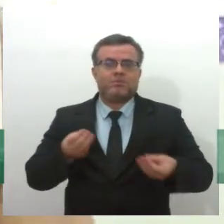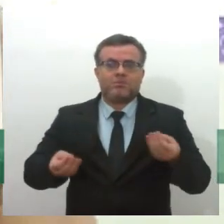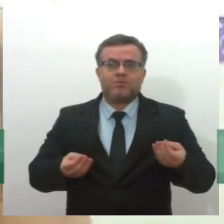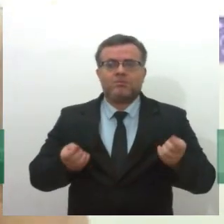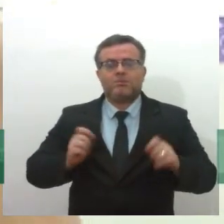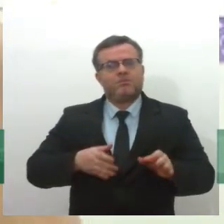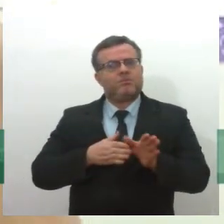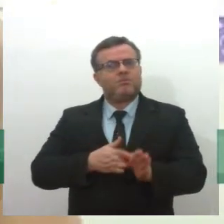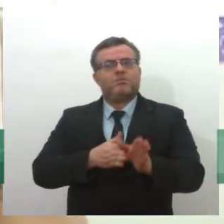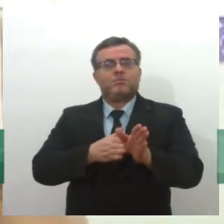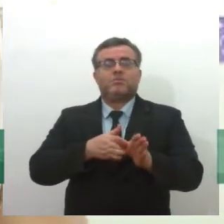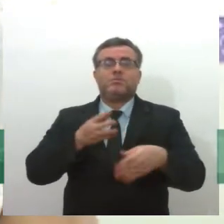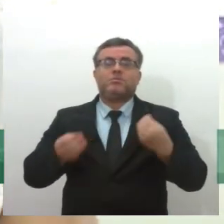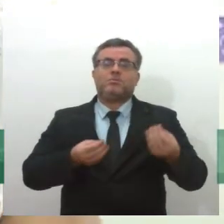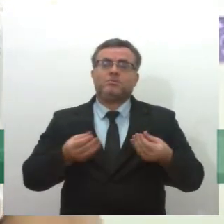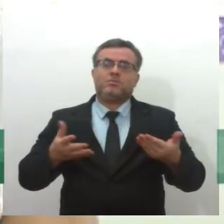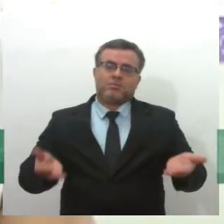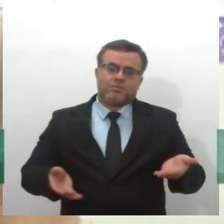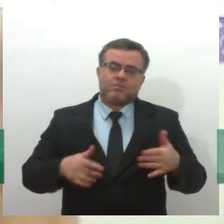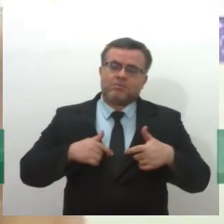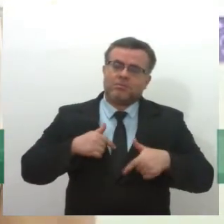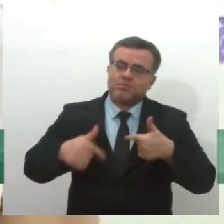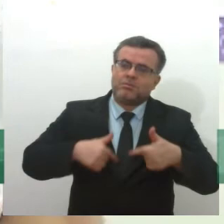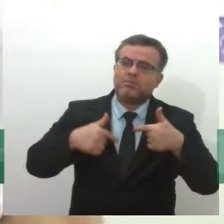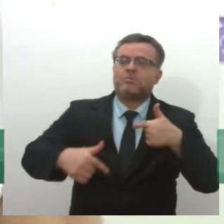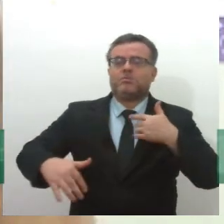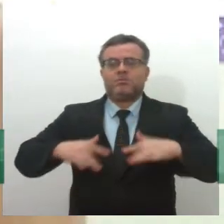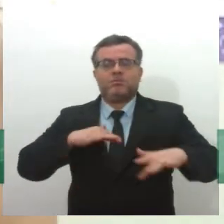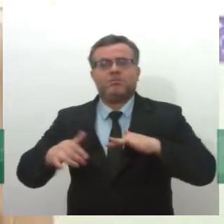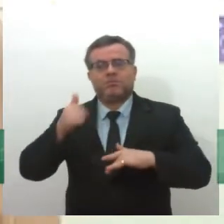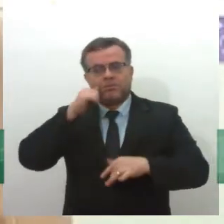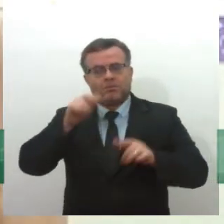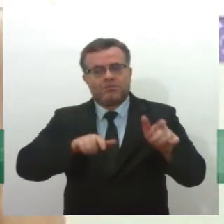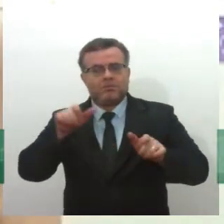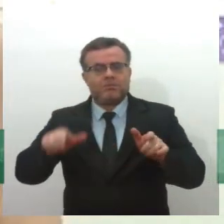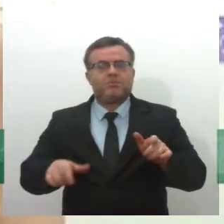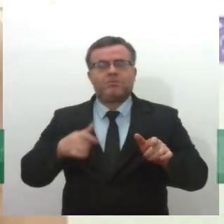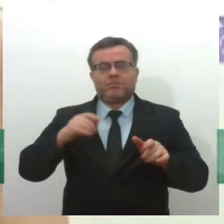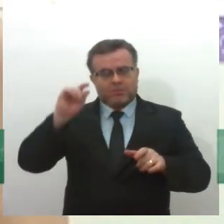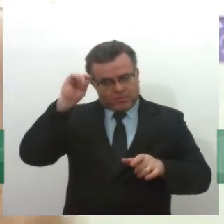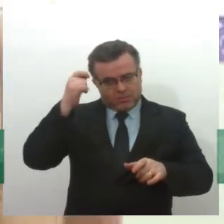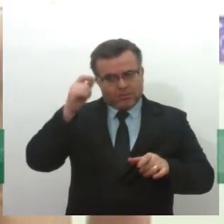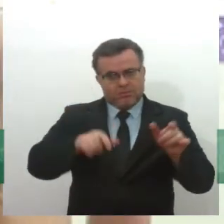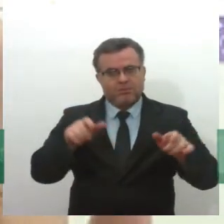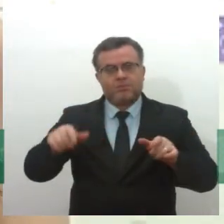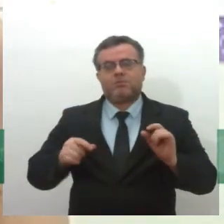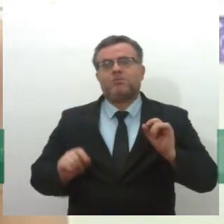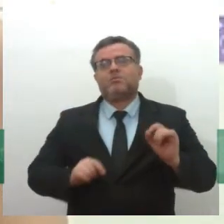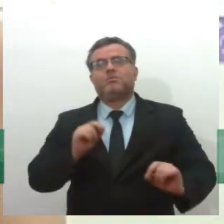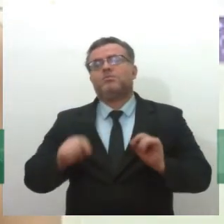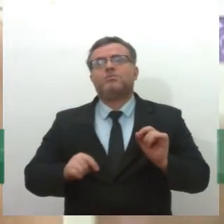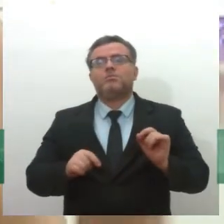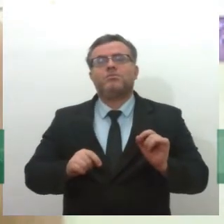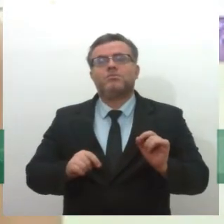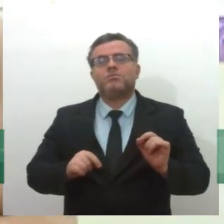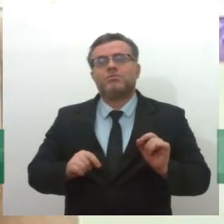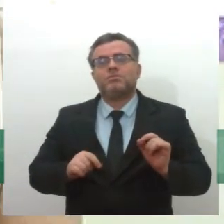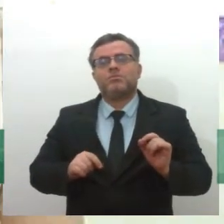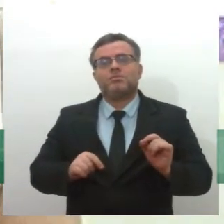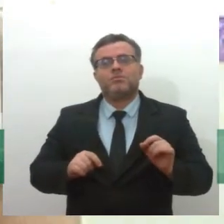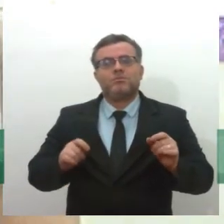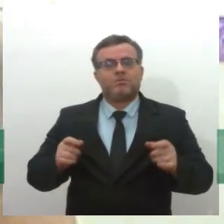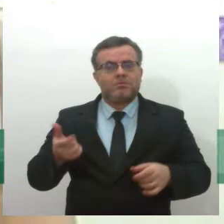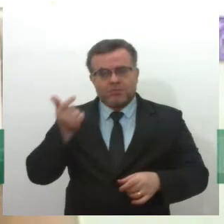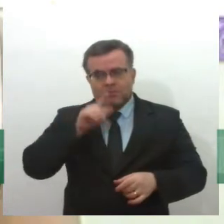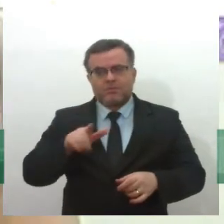frente enquanto movimento de mulheres, enquanto movimento feminista, movimento de mulheres negras, exatamente para que a gente vá rompendo essa cultura a